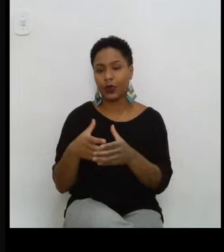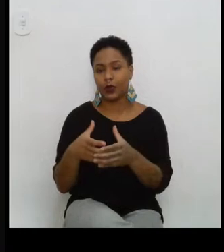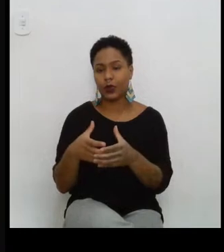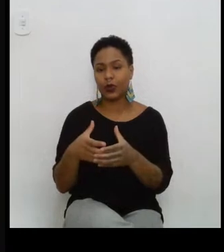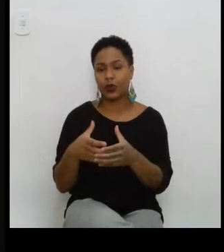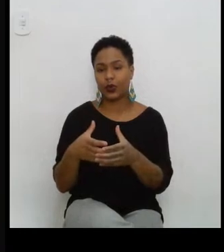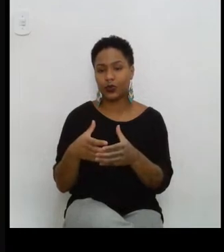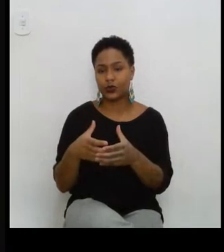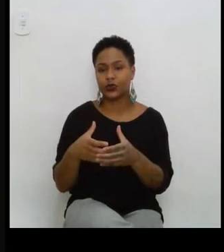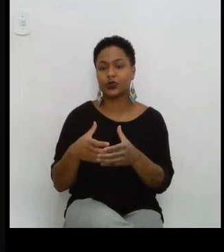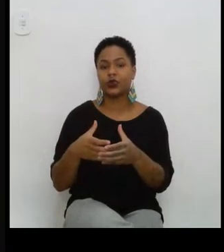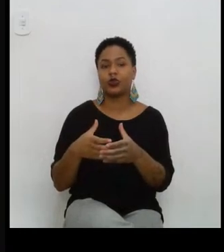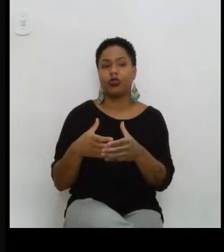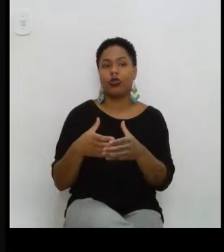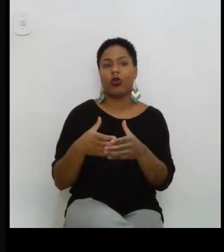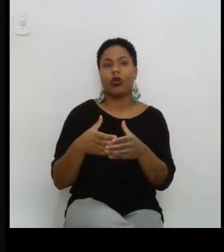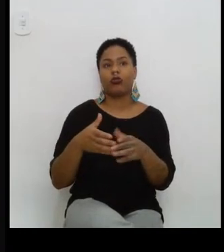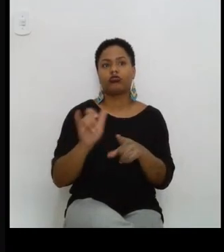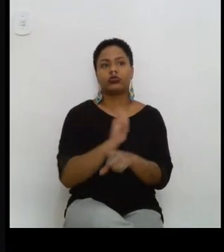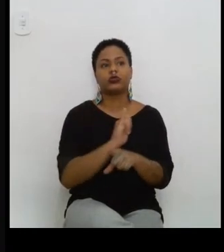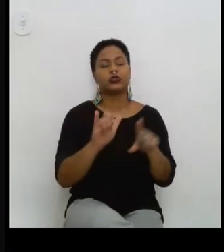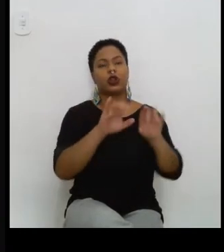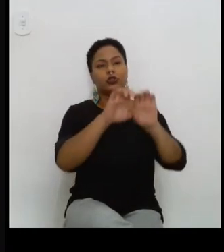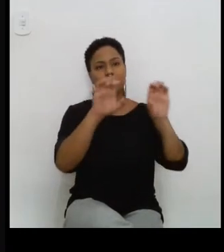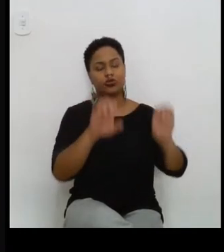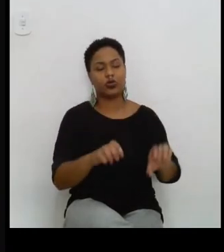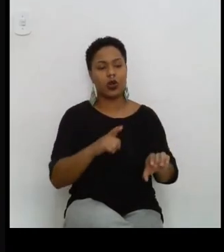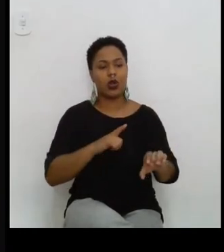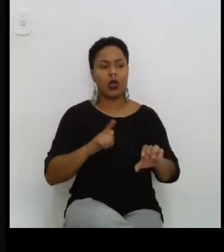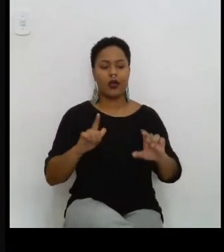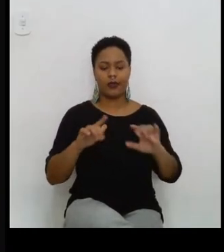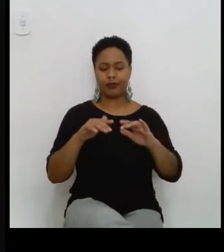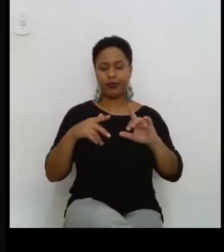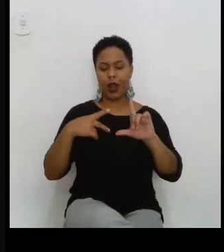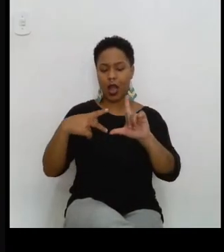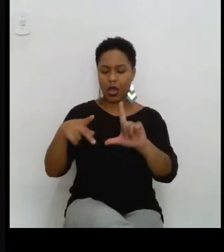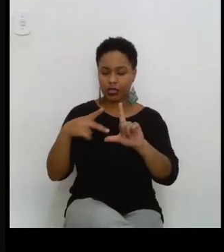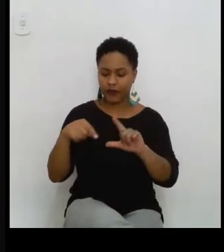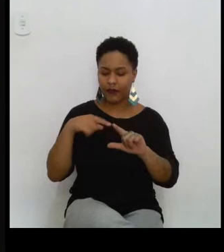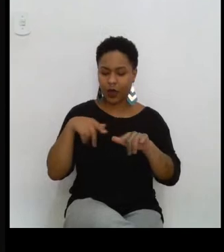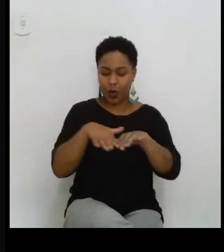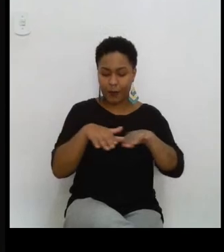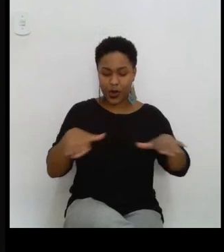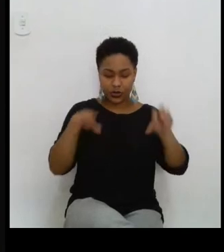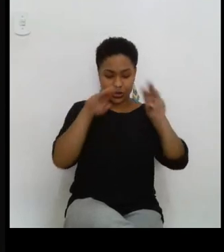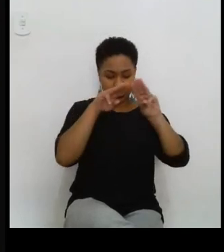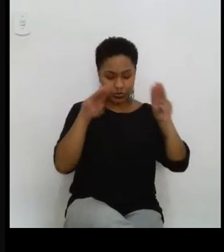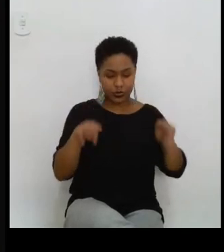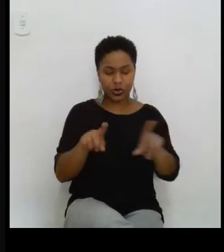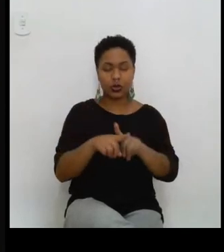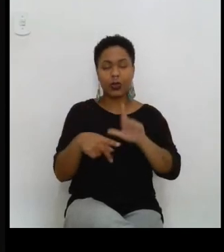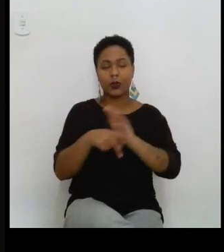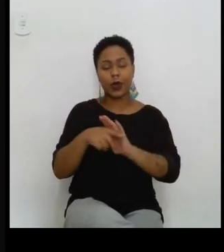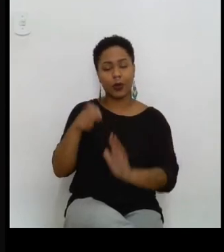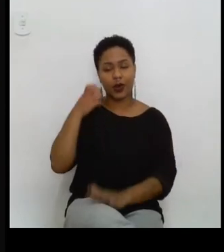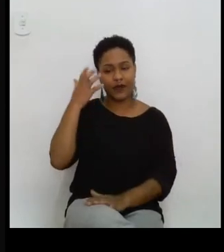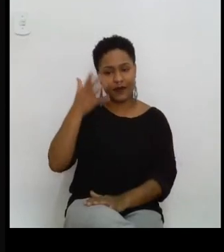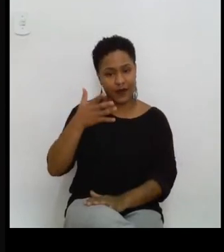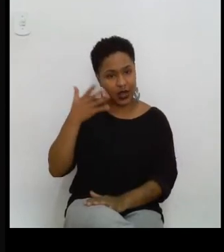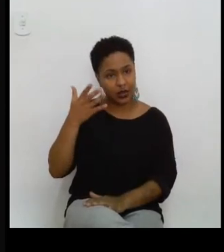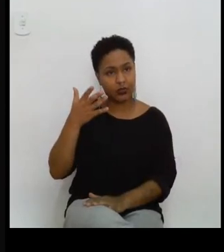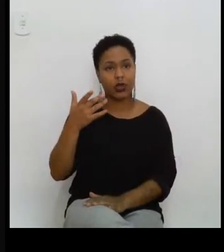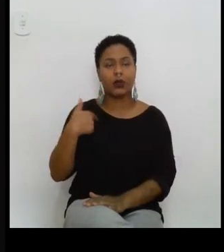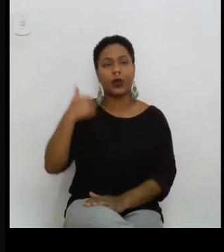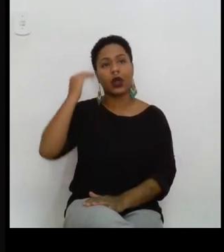formas muito estruturantes desta plataforma do chão do museu e enfim da própria fala para fazer entender